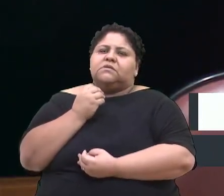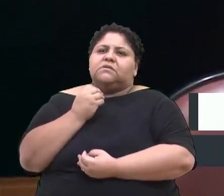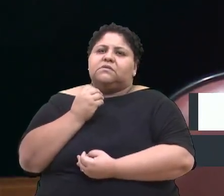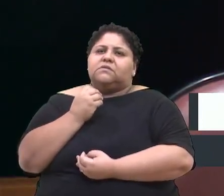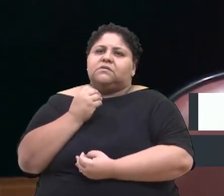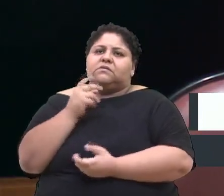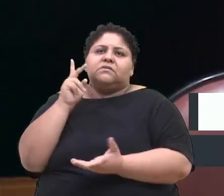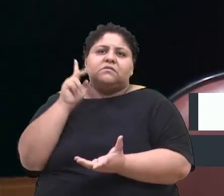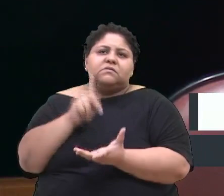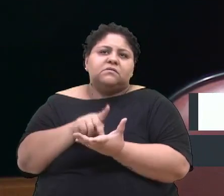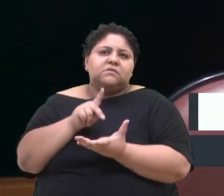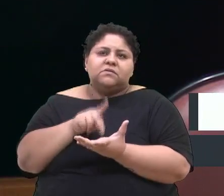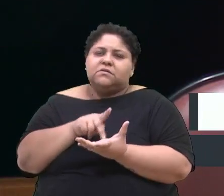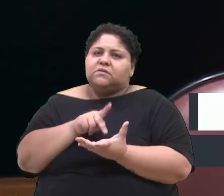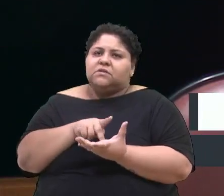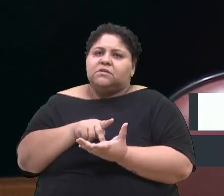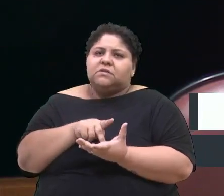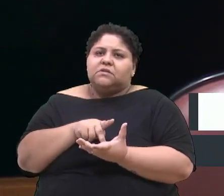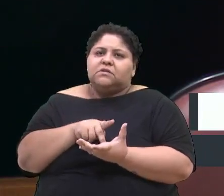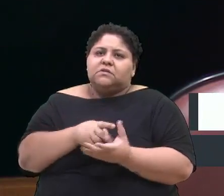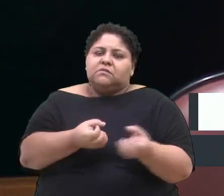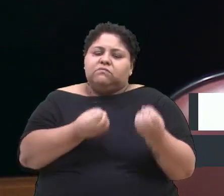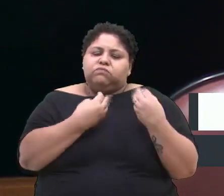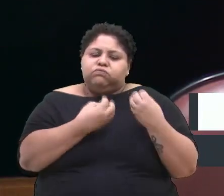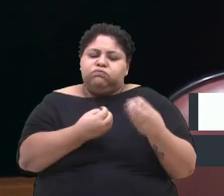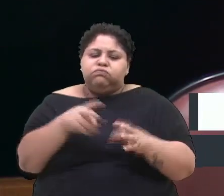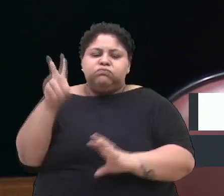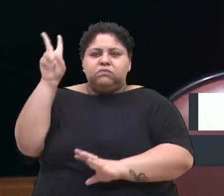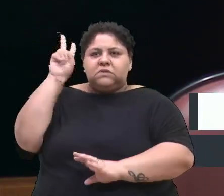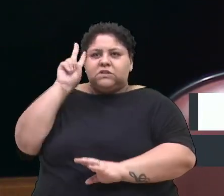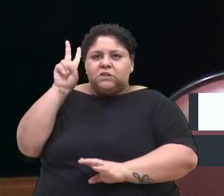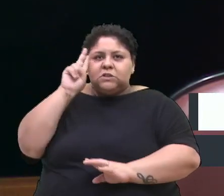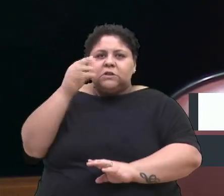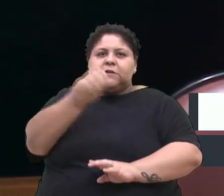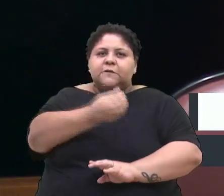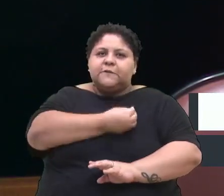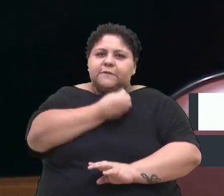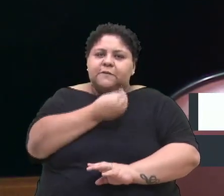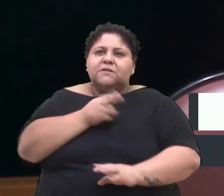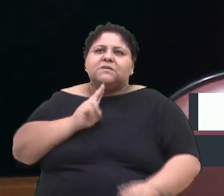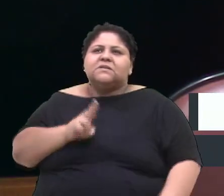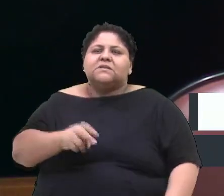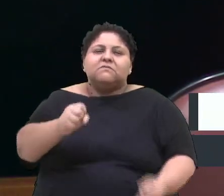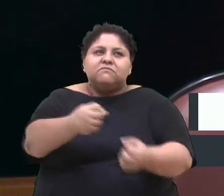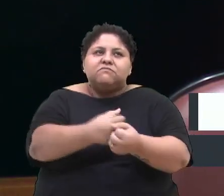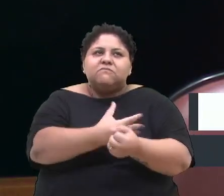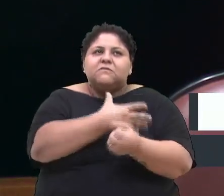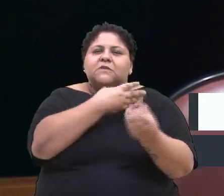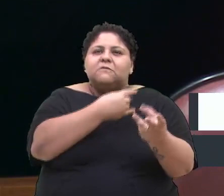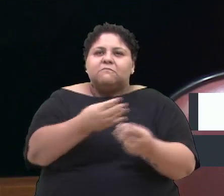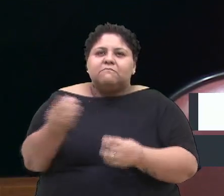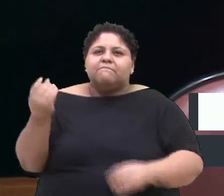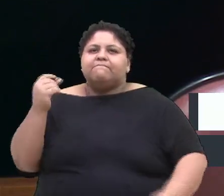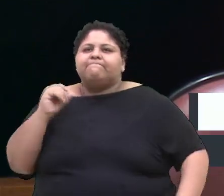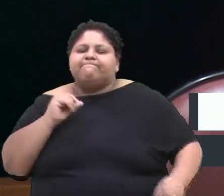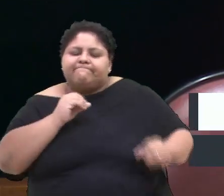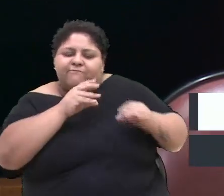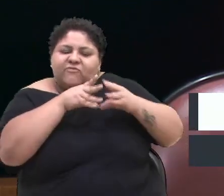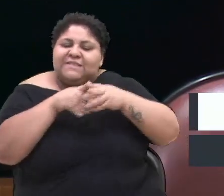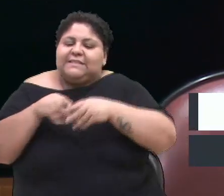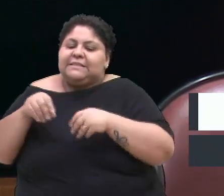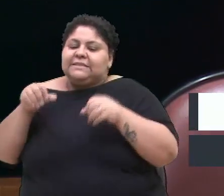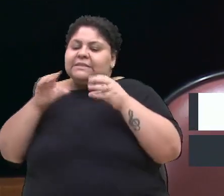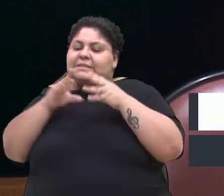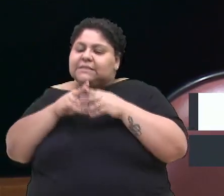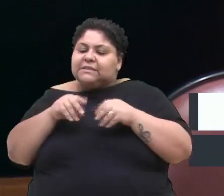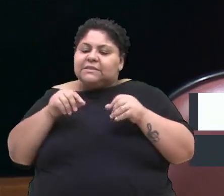Eram verdadeiras lições de história, de vida. Eu sempre me emocionei muito com essa sensibilidade.